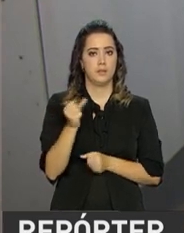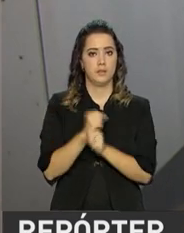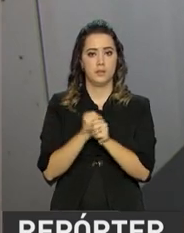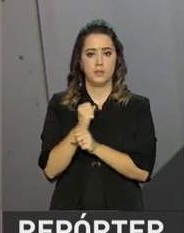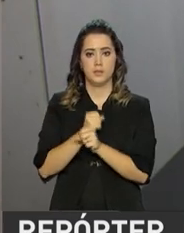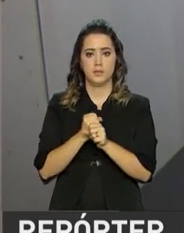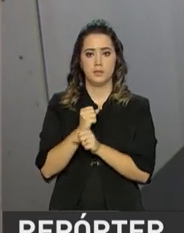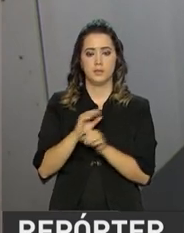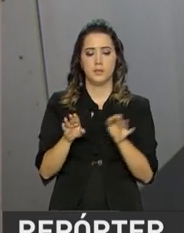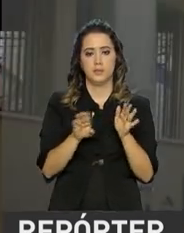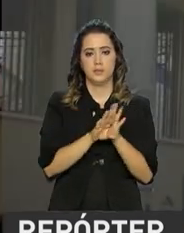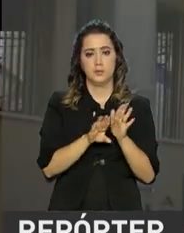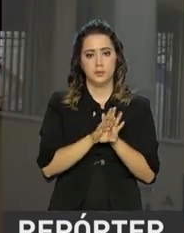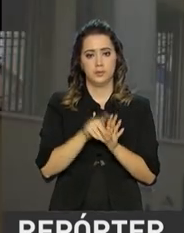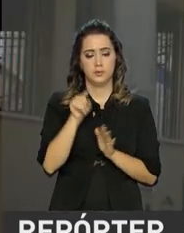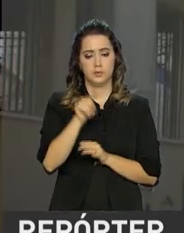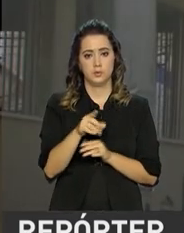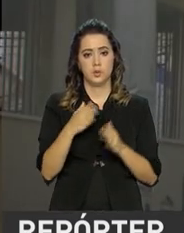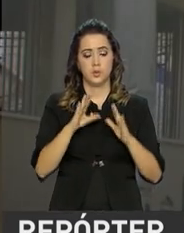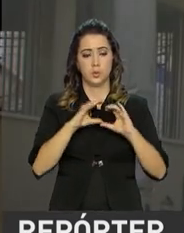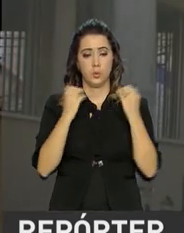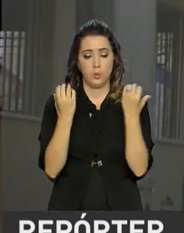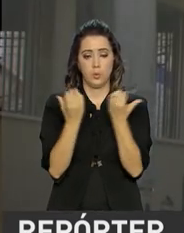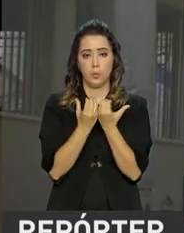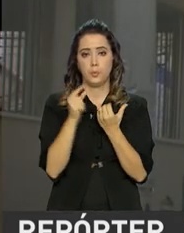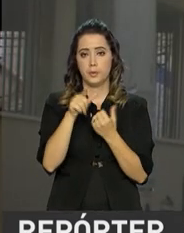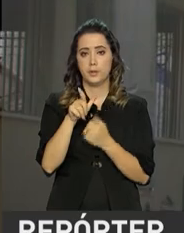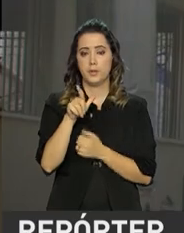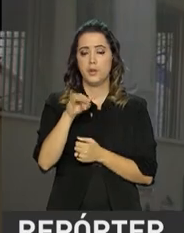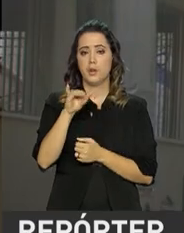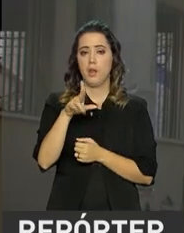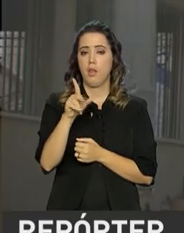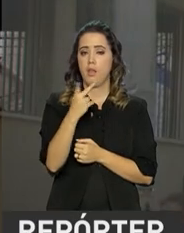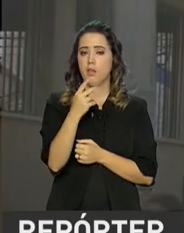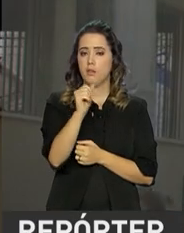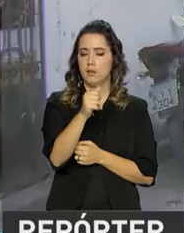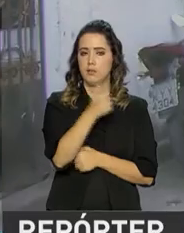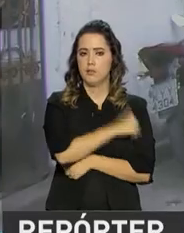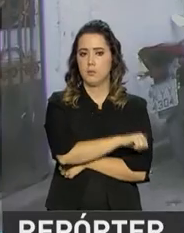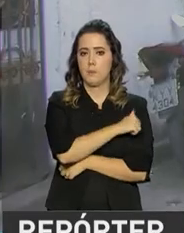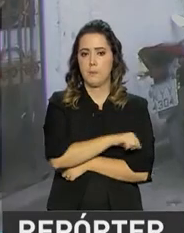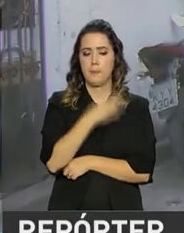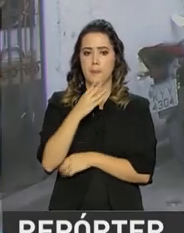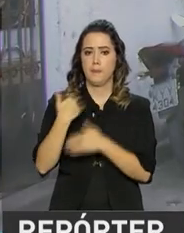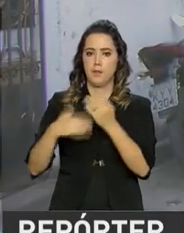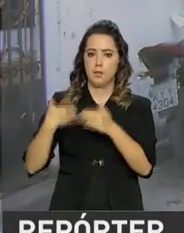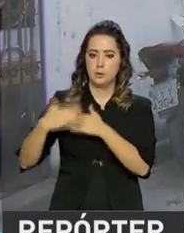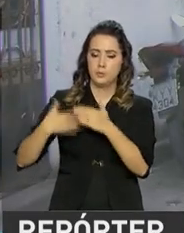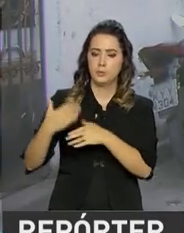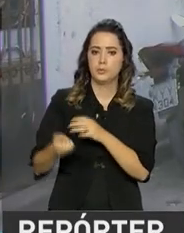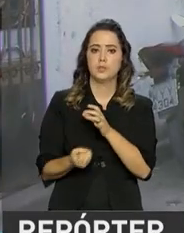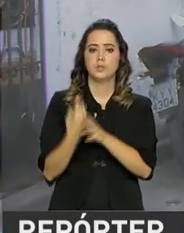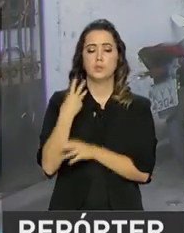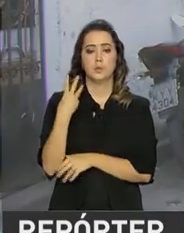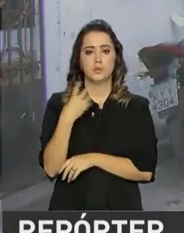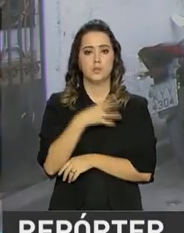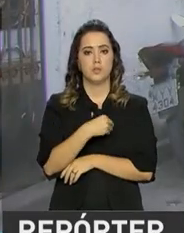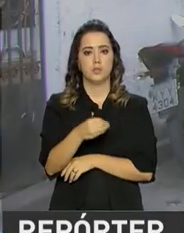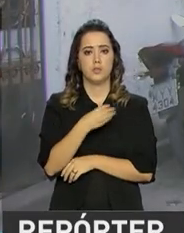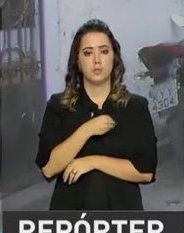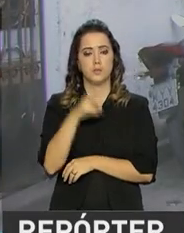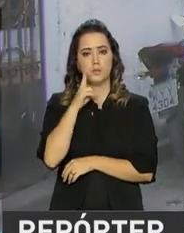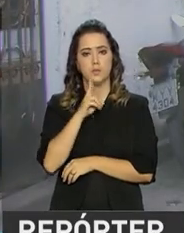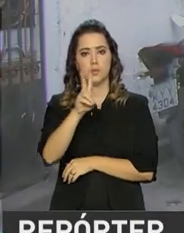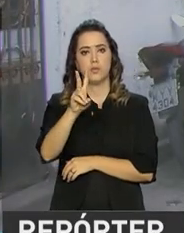Luísa chegou ao Parque Royal, comunidade localizada na Ilha do Governador, no Rio de Janeiro. De lá para cá, criou os 3 filhos e viu